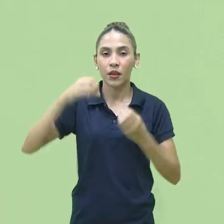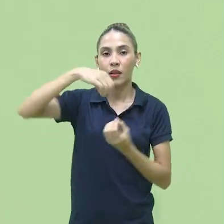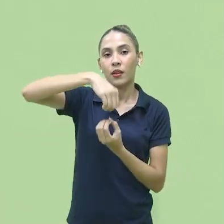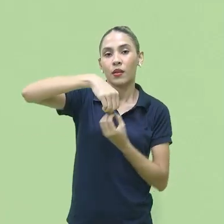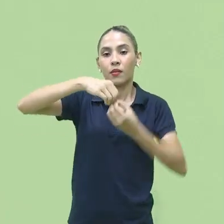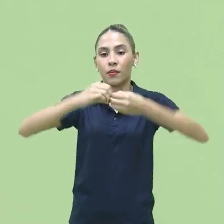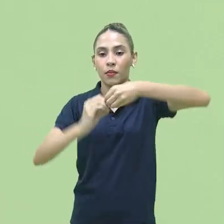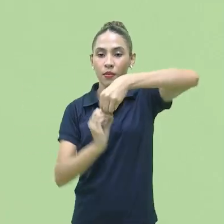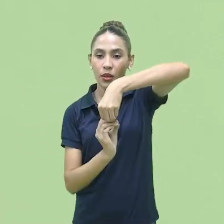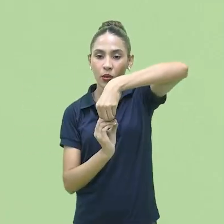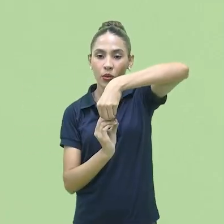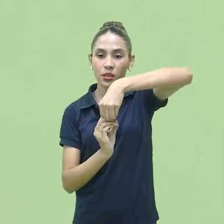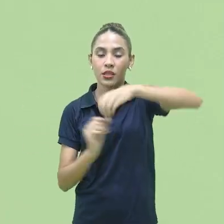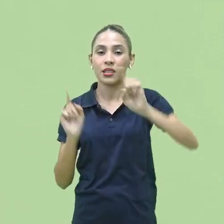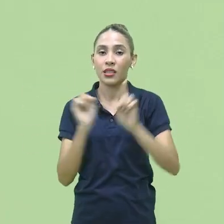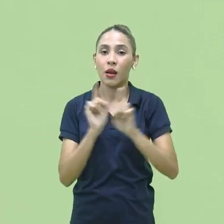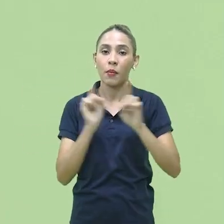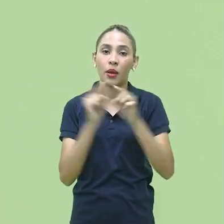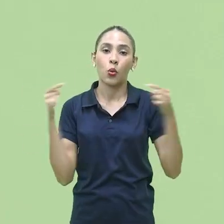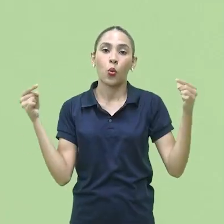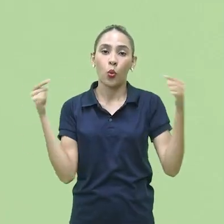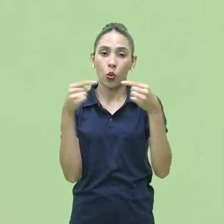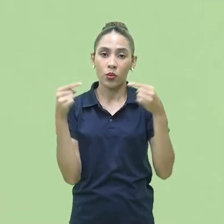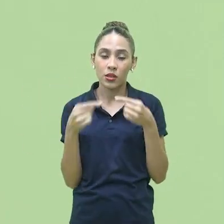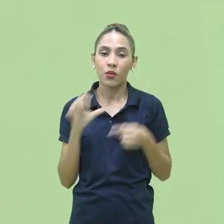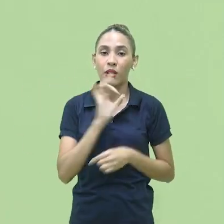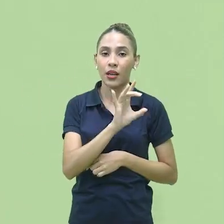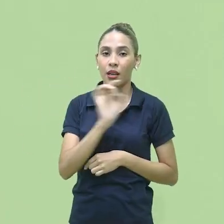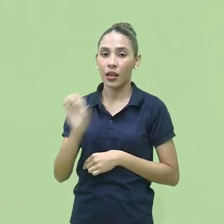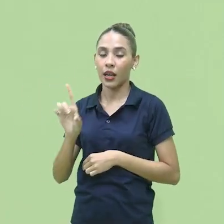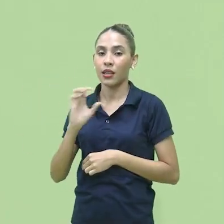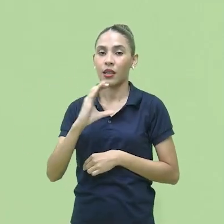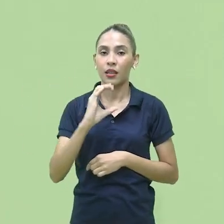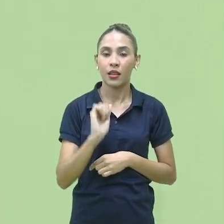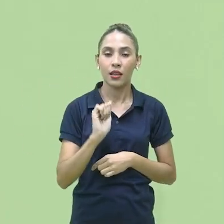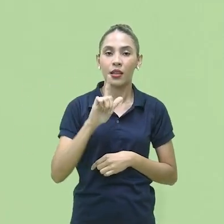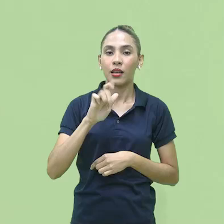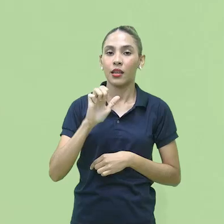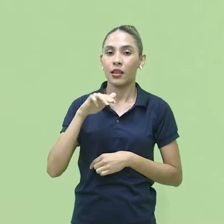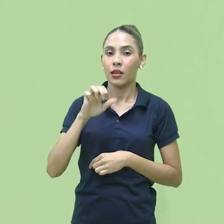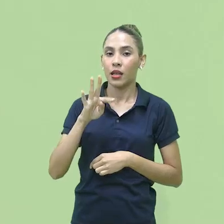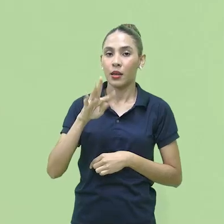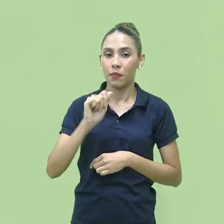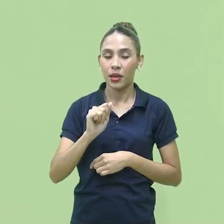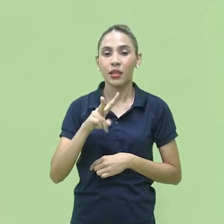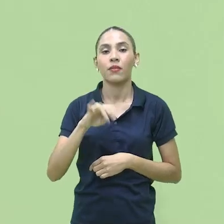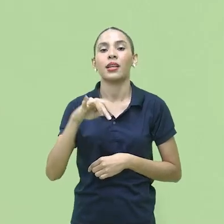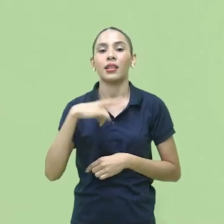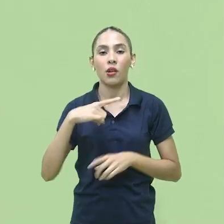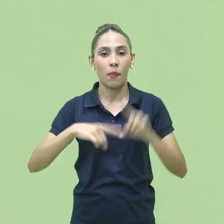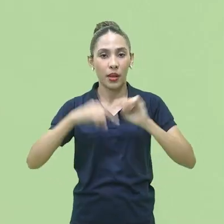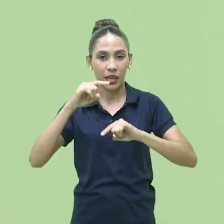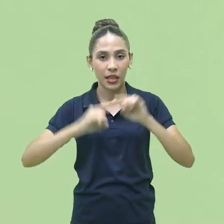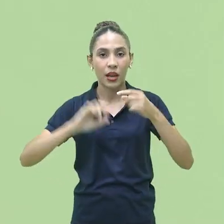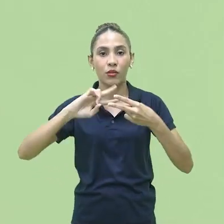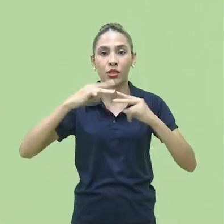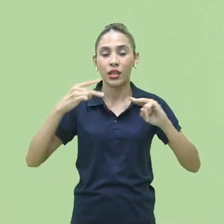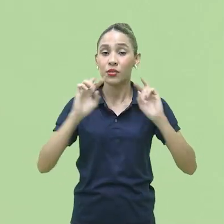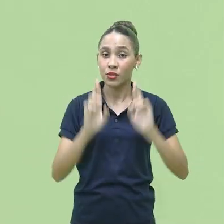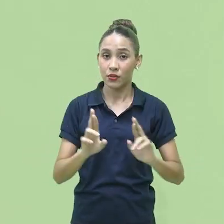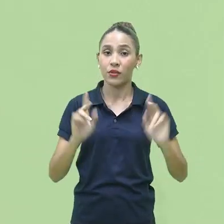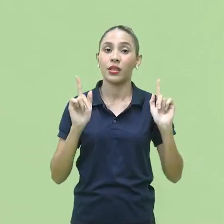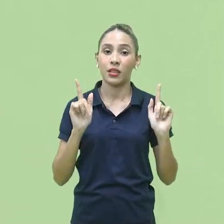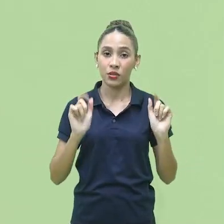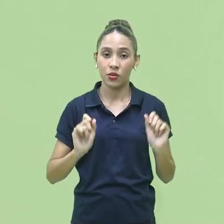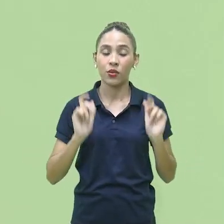meiose, e nesta recombinação, cada gameta que é formado no indivíduo, ele vai ter um material genético diferente. Tá?